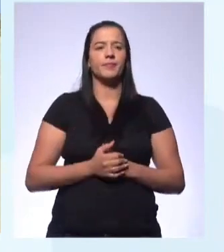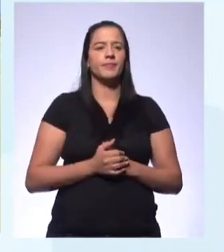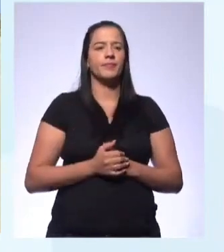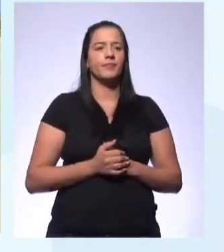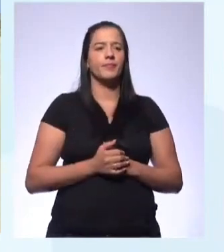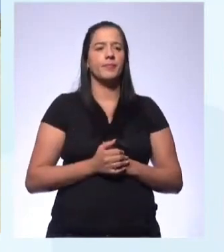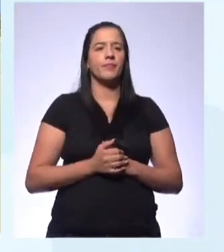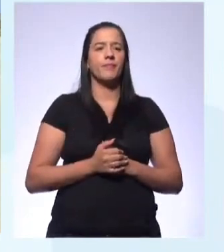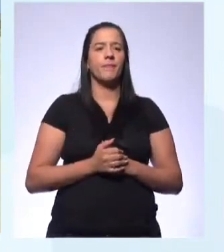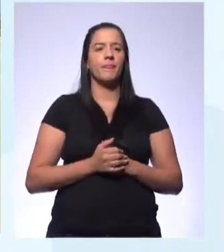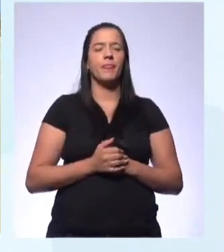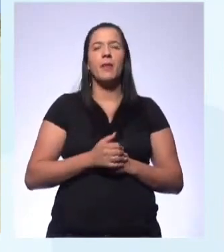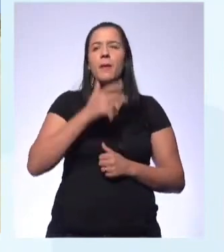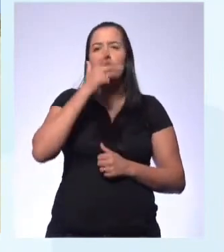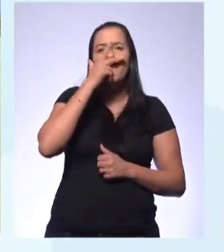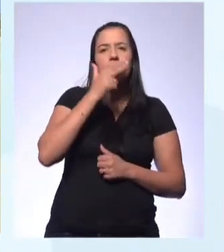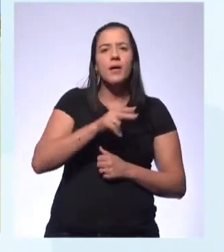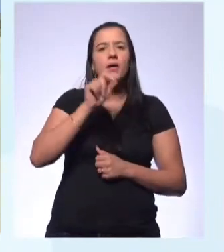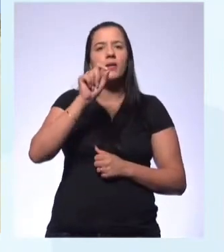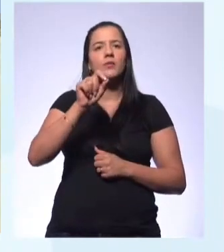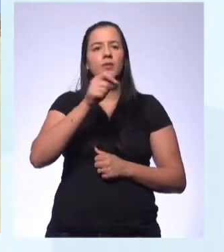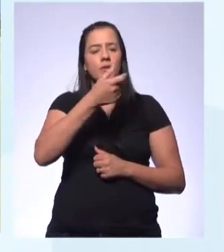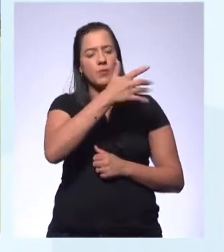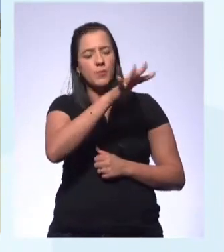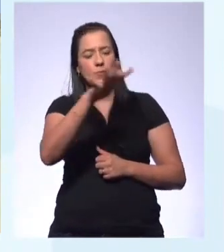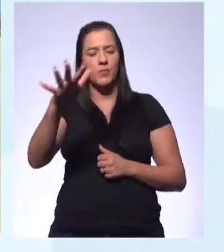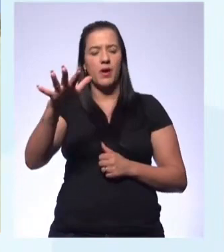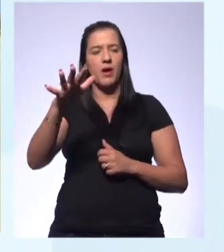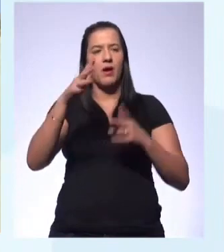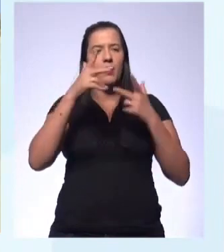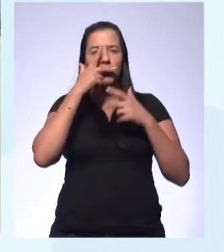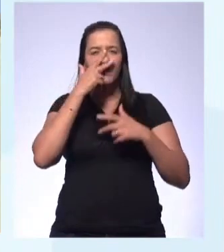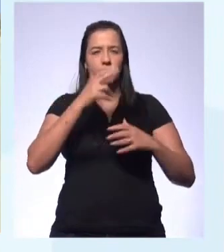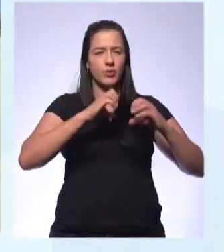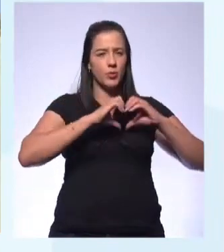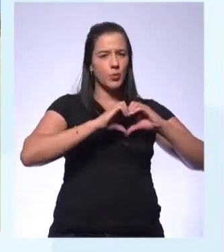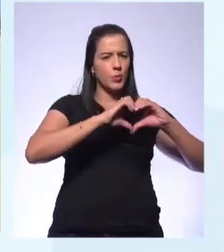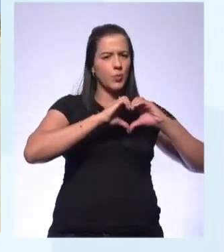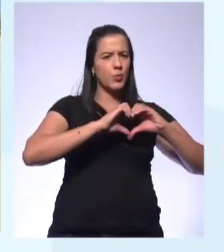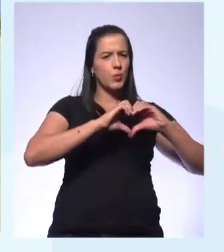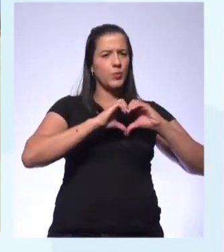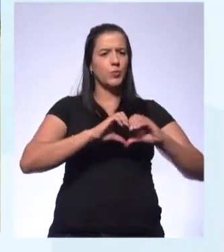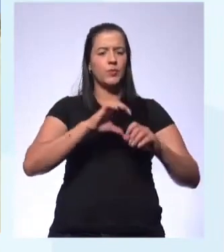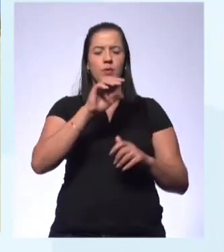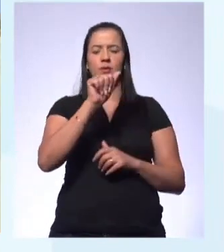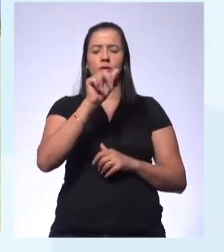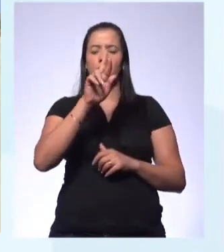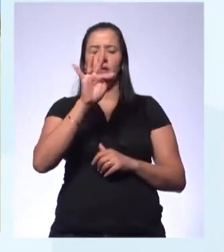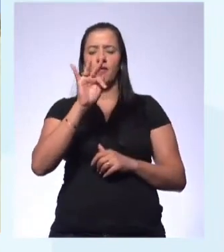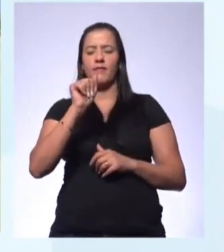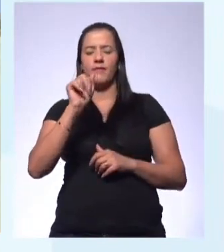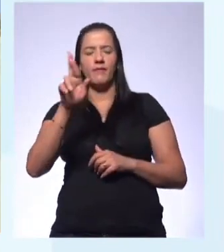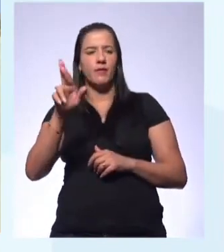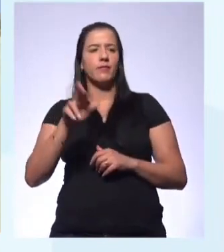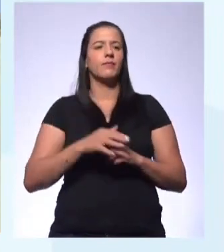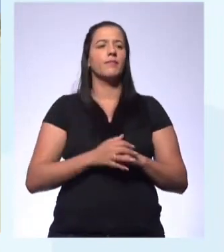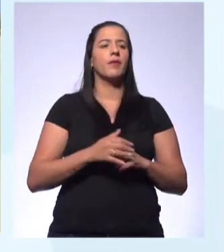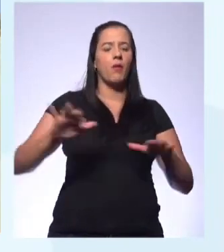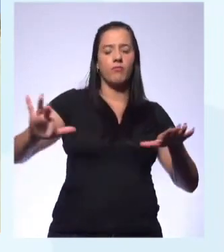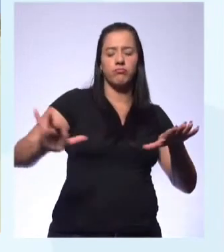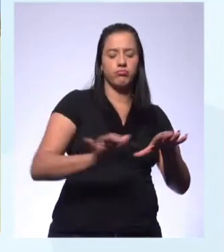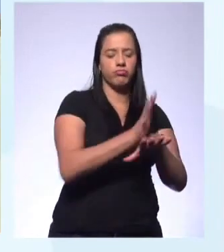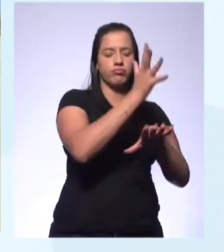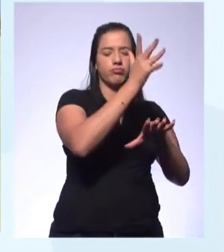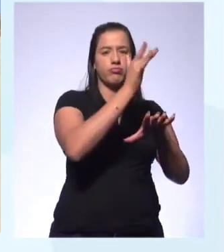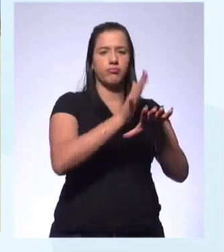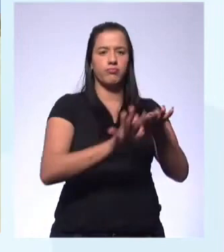Que até parece, ó mar, um coração a arfar, em ondas pelas